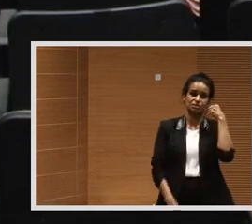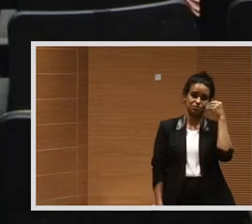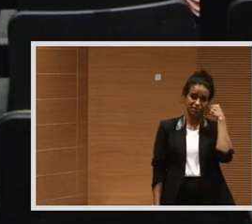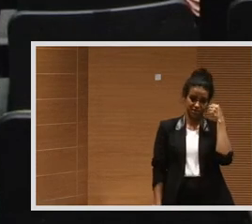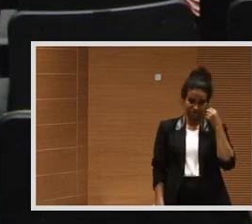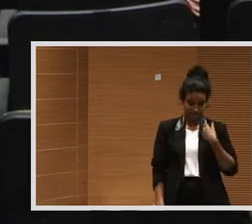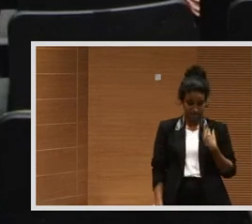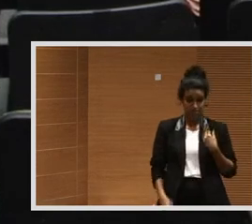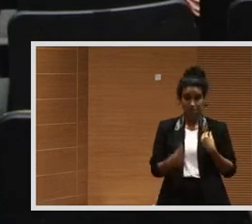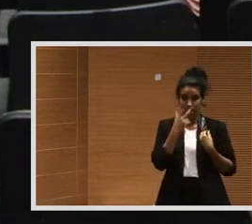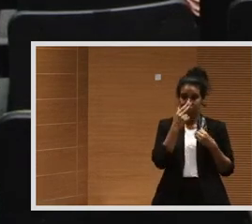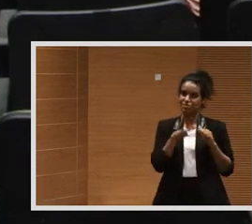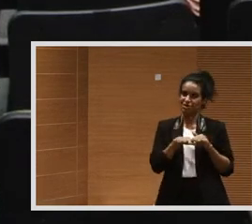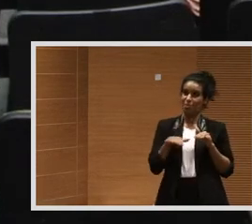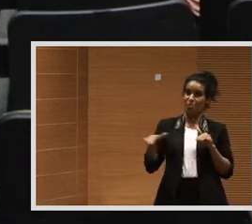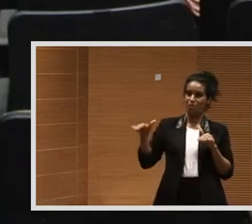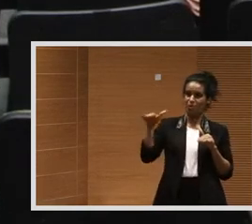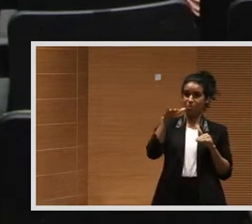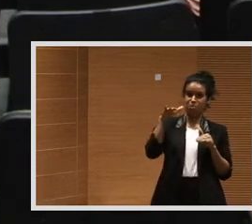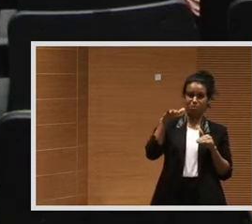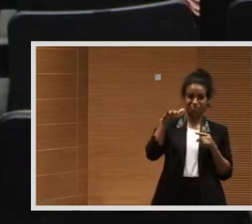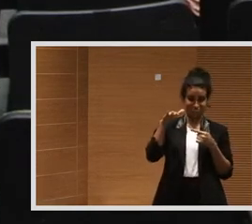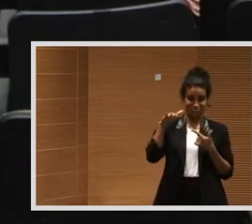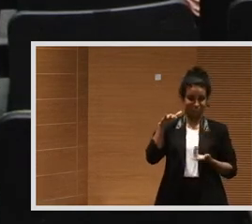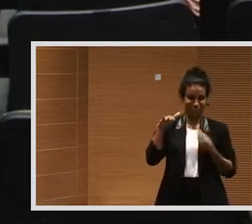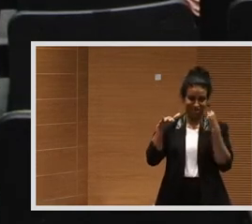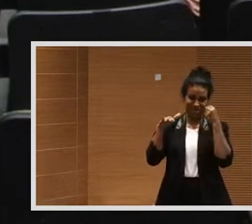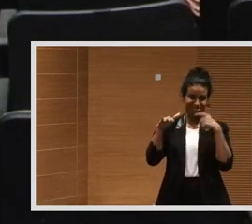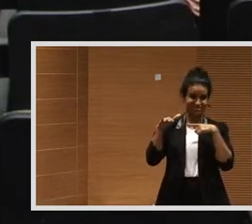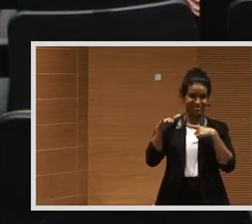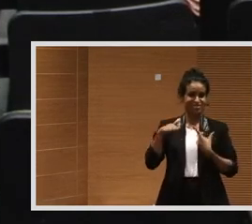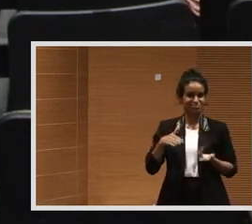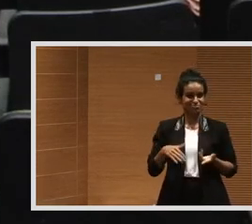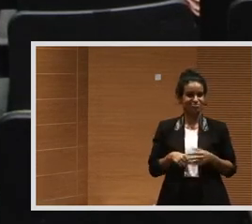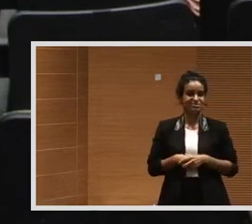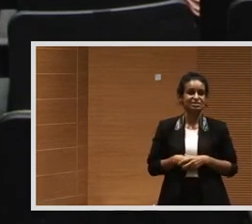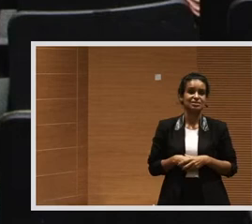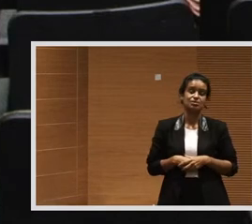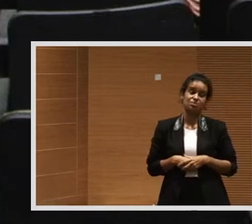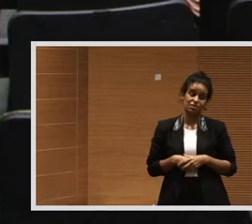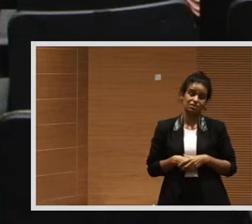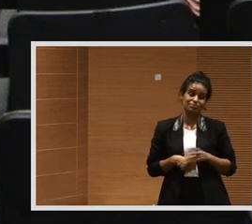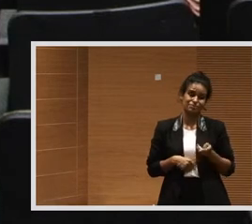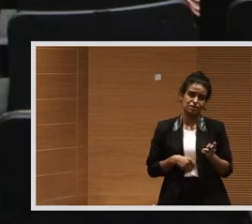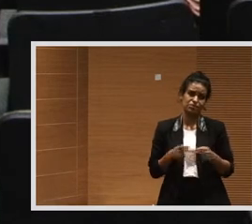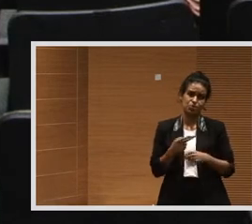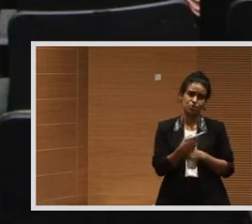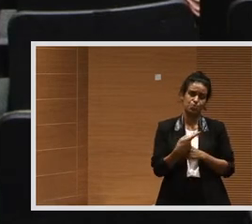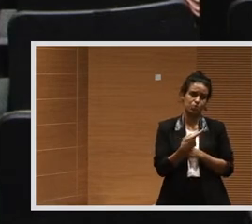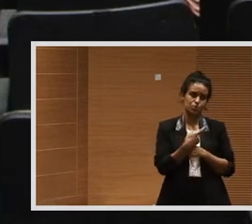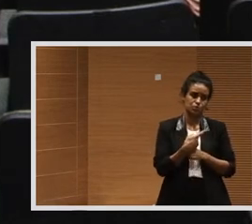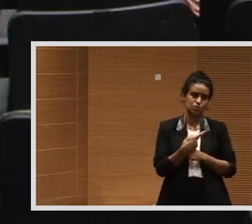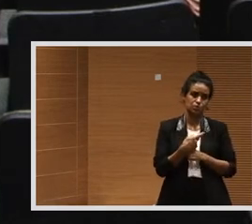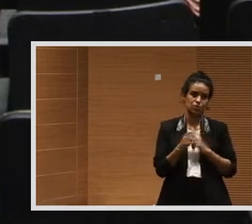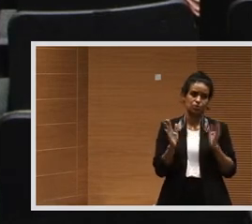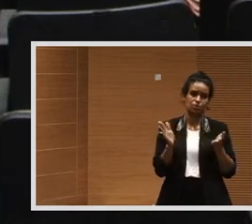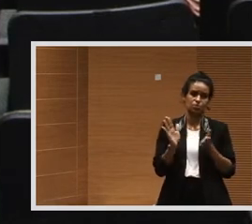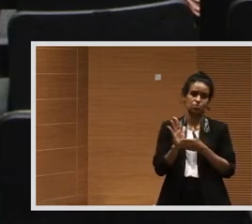status a mais. É, mas essa questão que vem, então, hoje, a